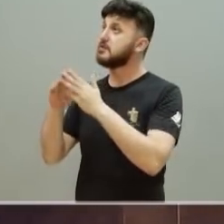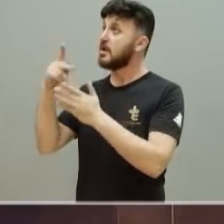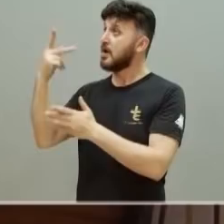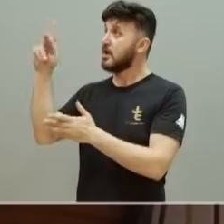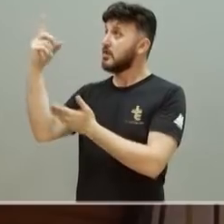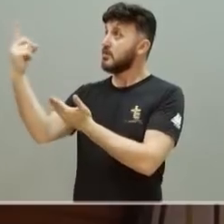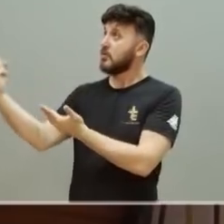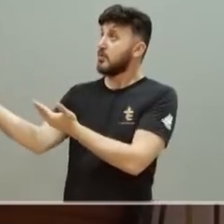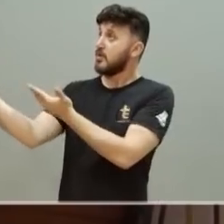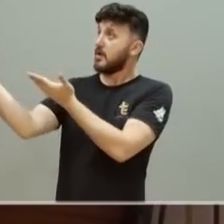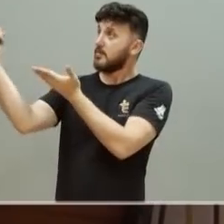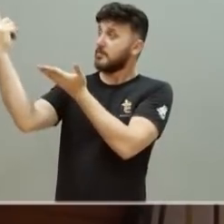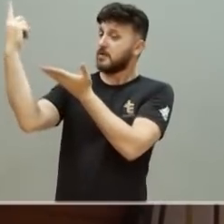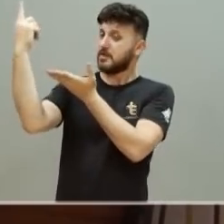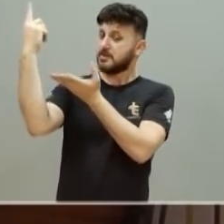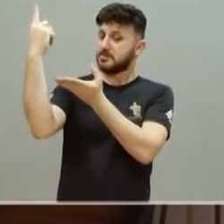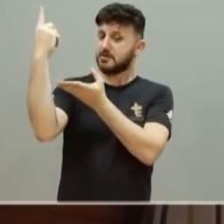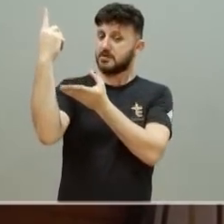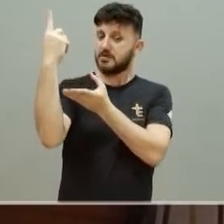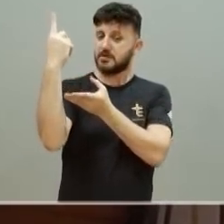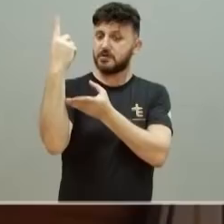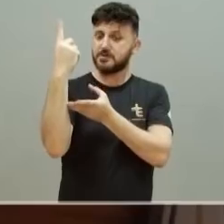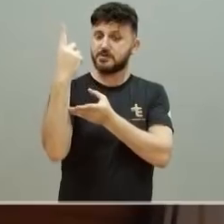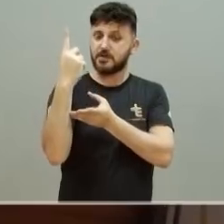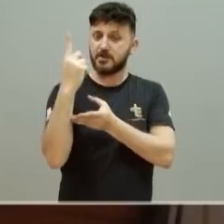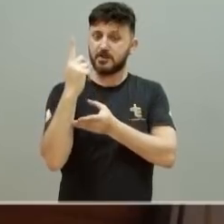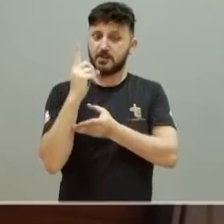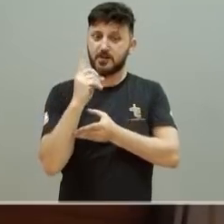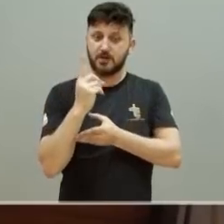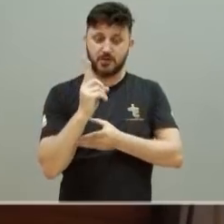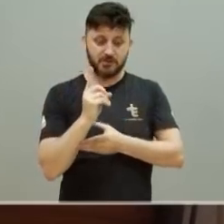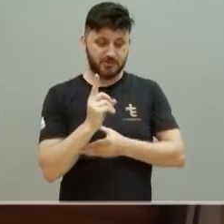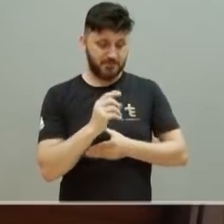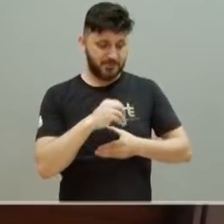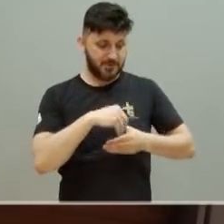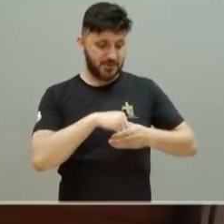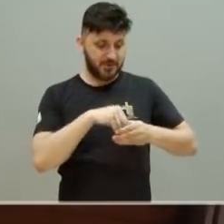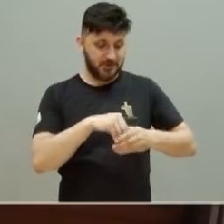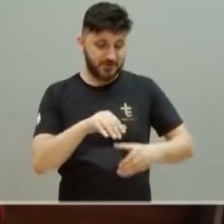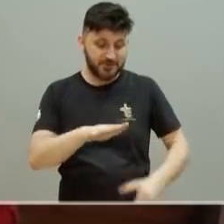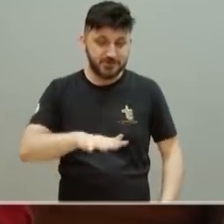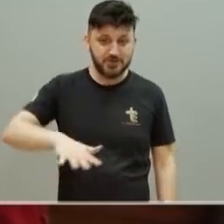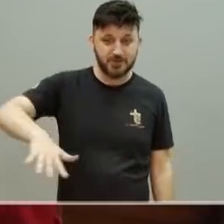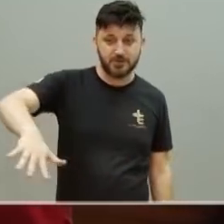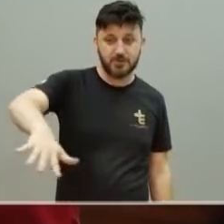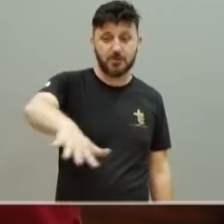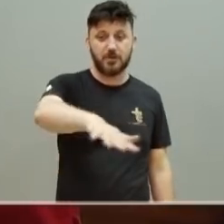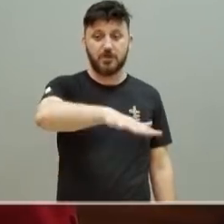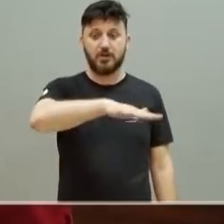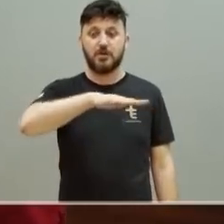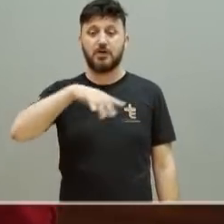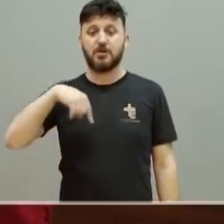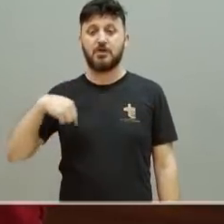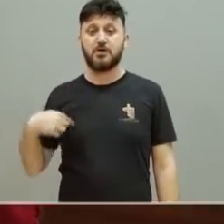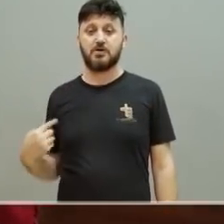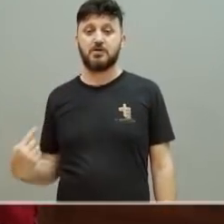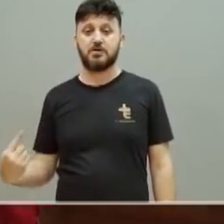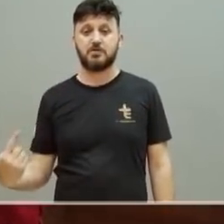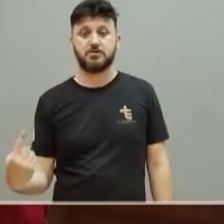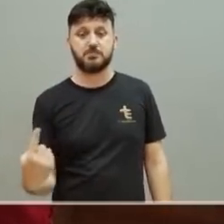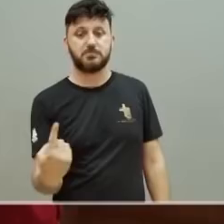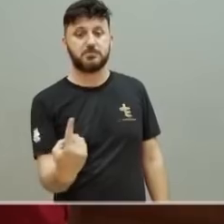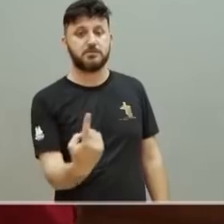Invocamos a tua presença no meio de nós.